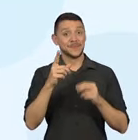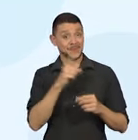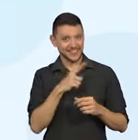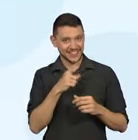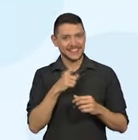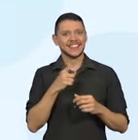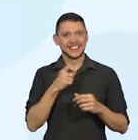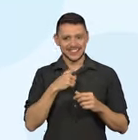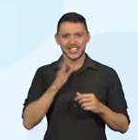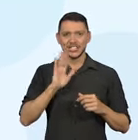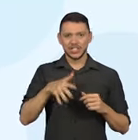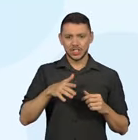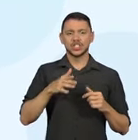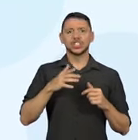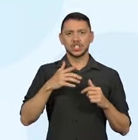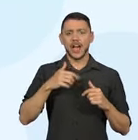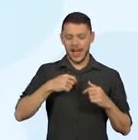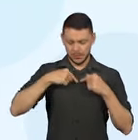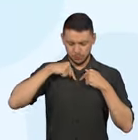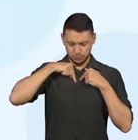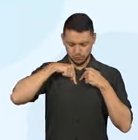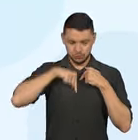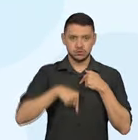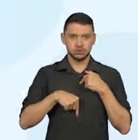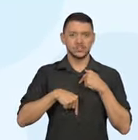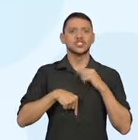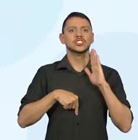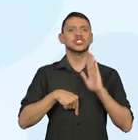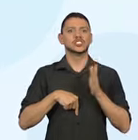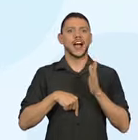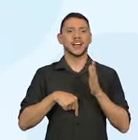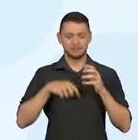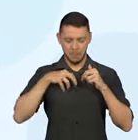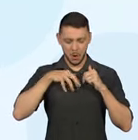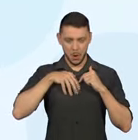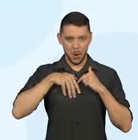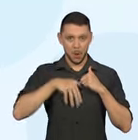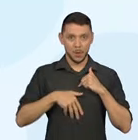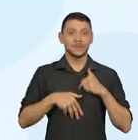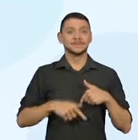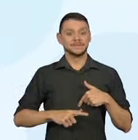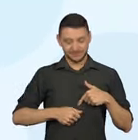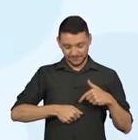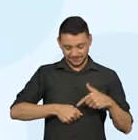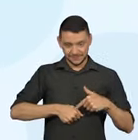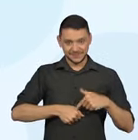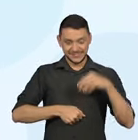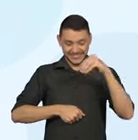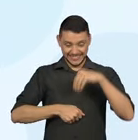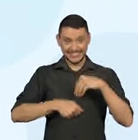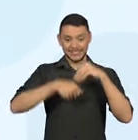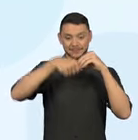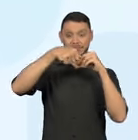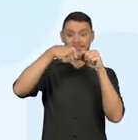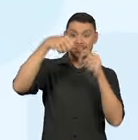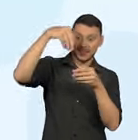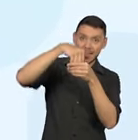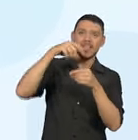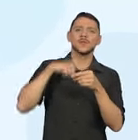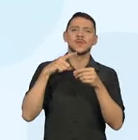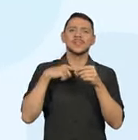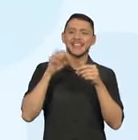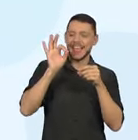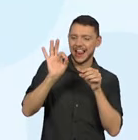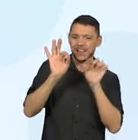Atravessei o esôfago, meu bom. E agora? Então, olha só. É no interior do estômago que se encontram as glândulas gástricas